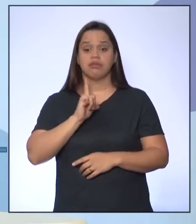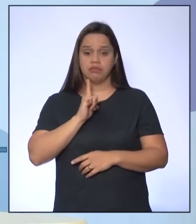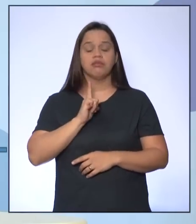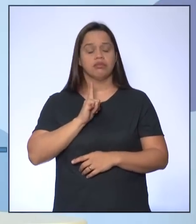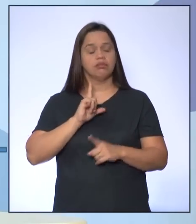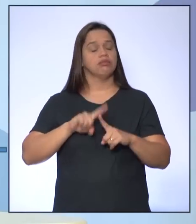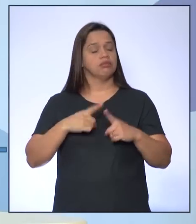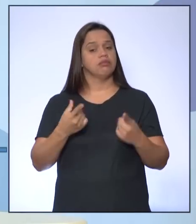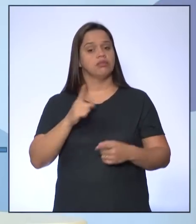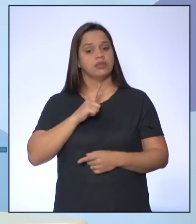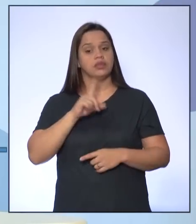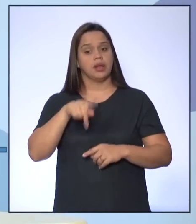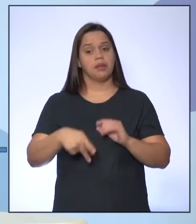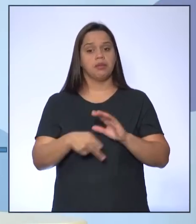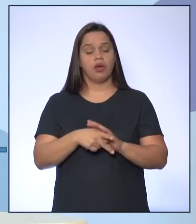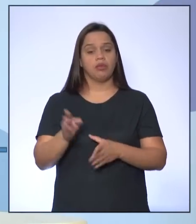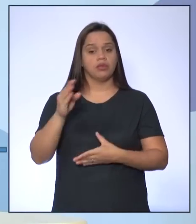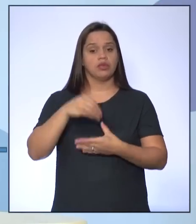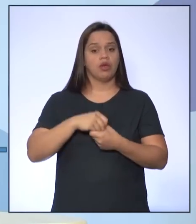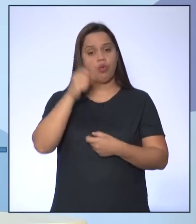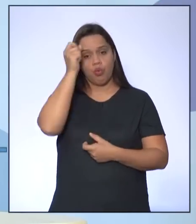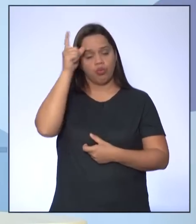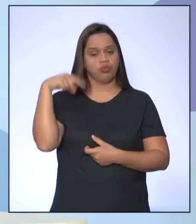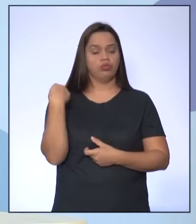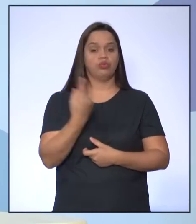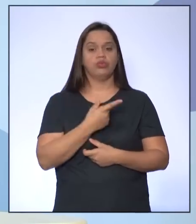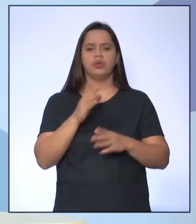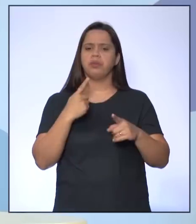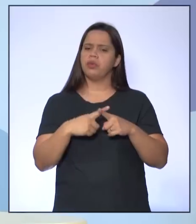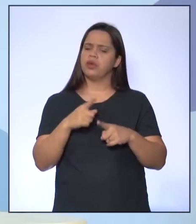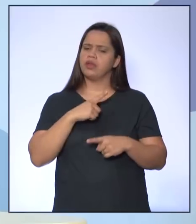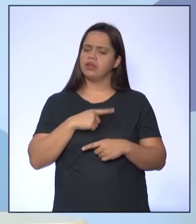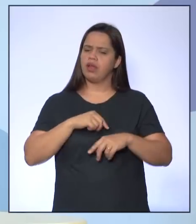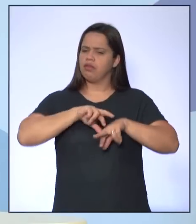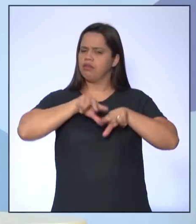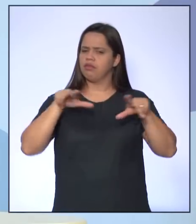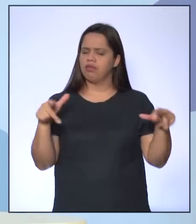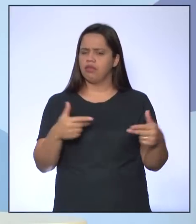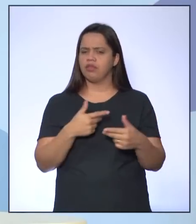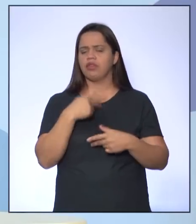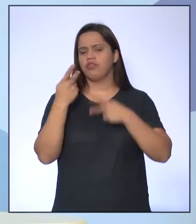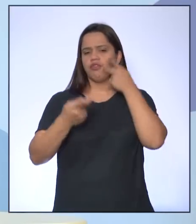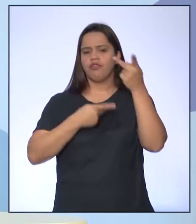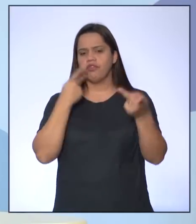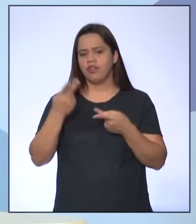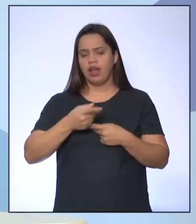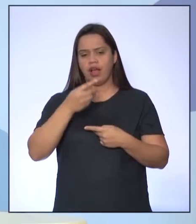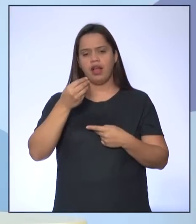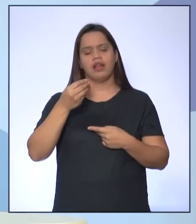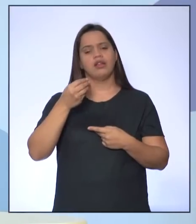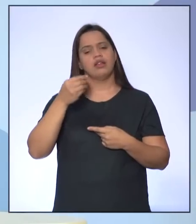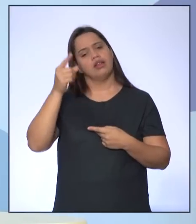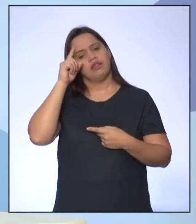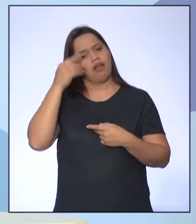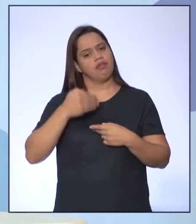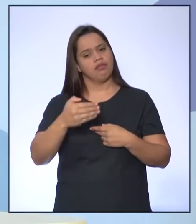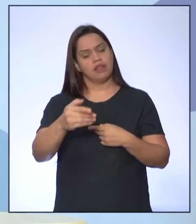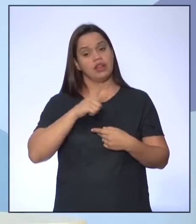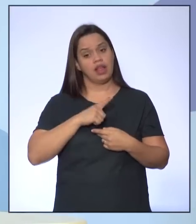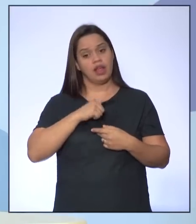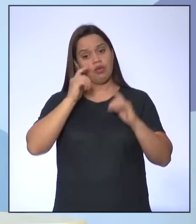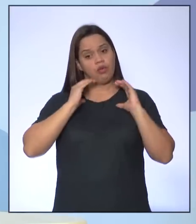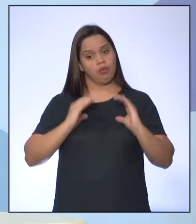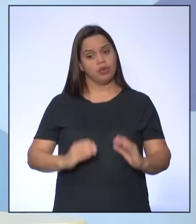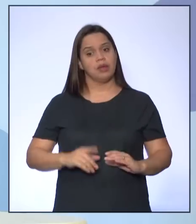parte da nossa cultura. Existem muitas coisas que nós falamos no nosso dia a dia, algumas atitudes que nós temos que